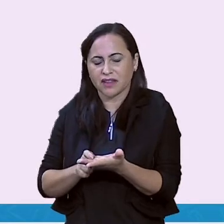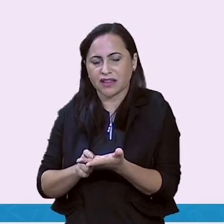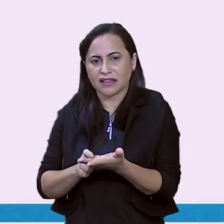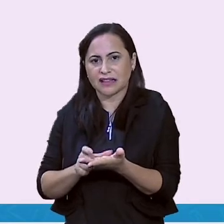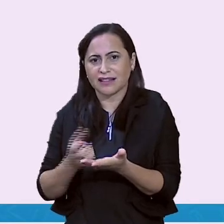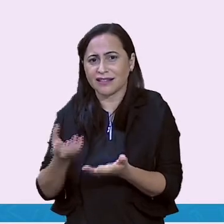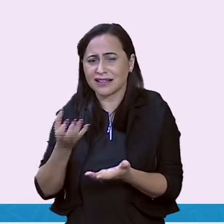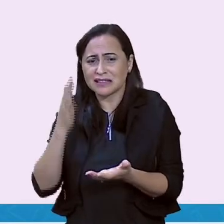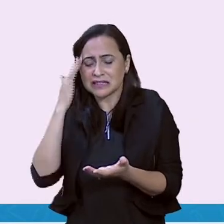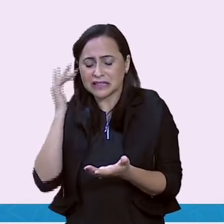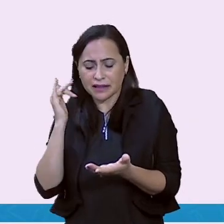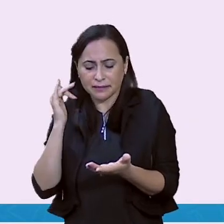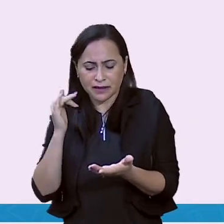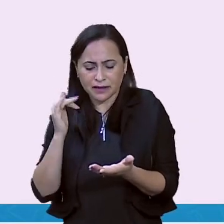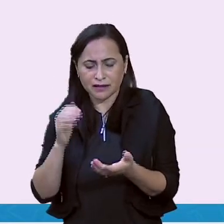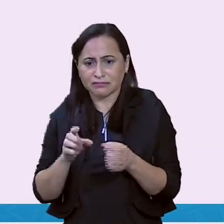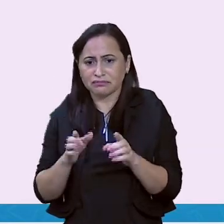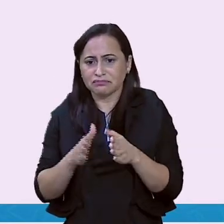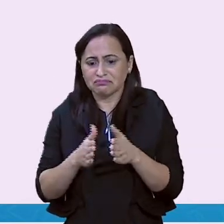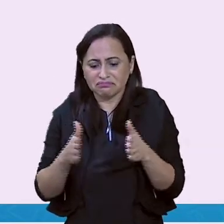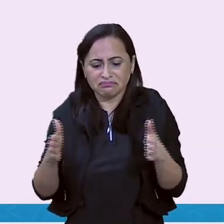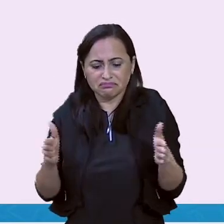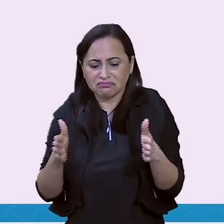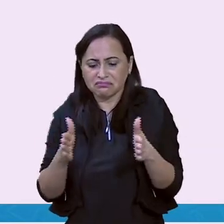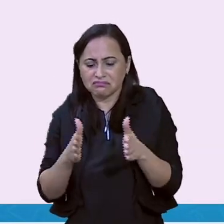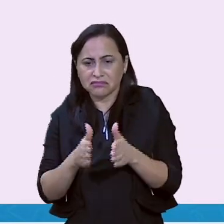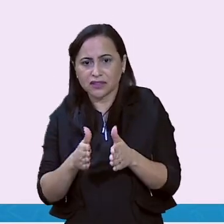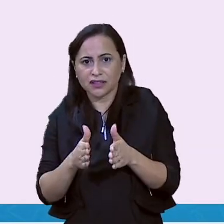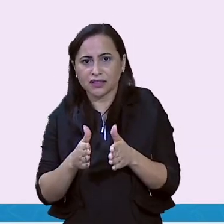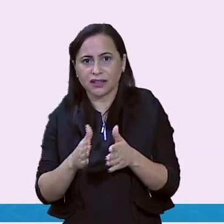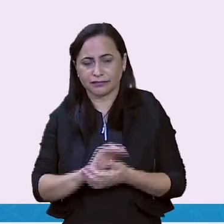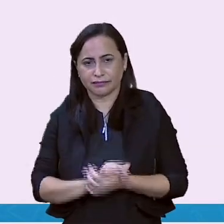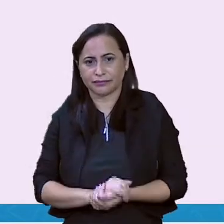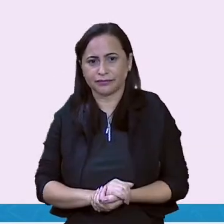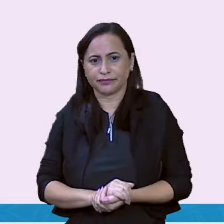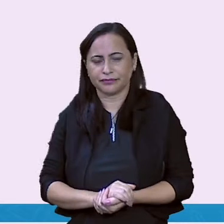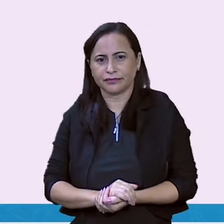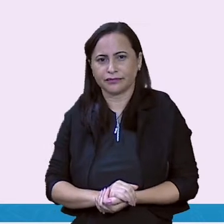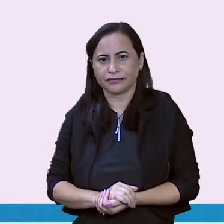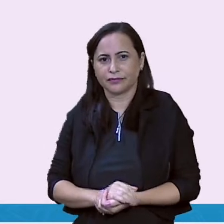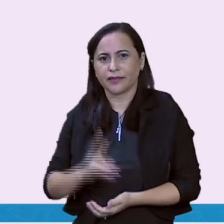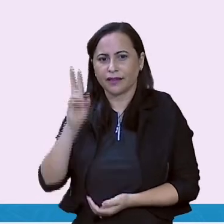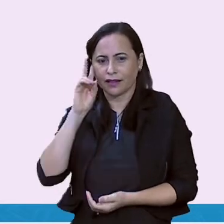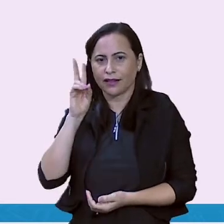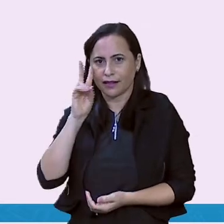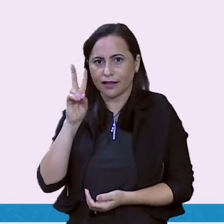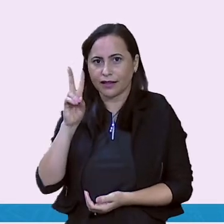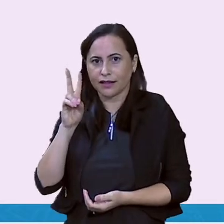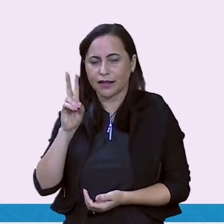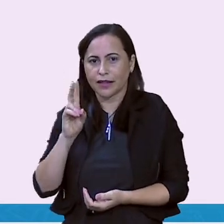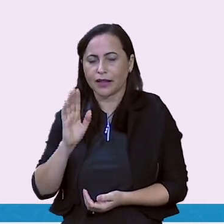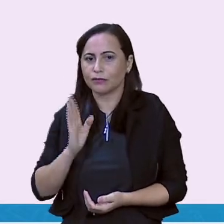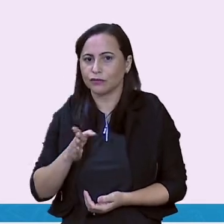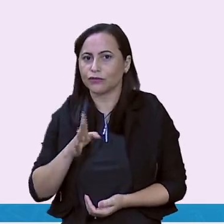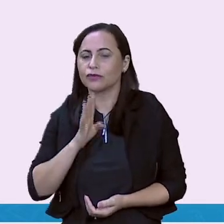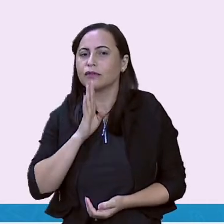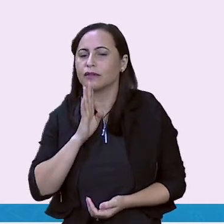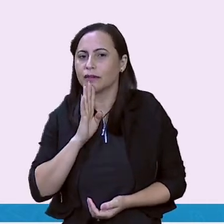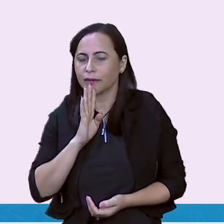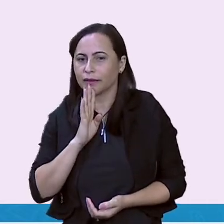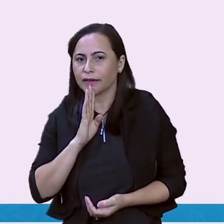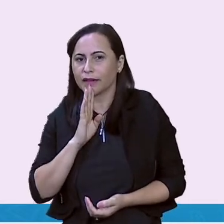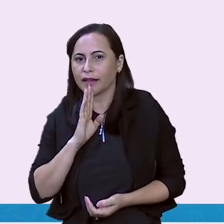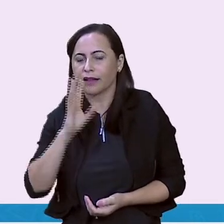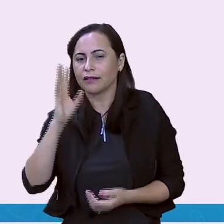metro, centímetro? O centímetro eu utilizo para medir objetos pequenos. Fazer um quadrado no